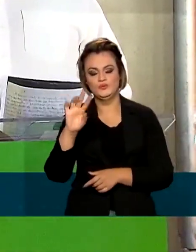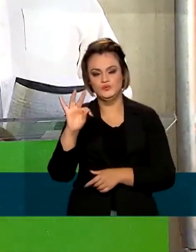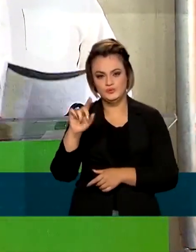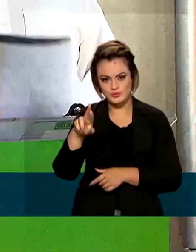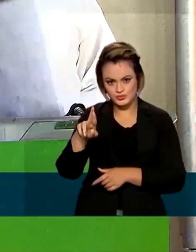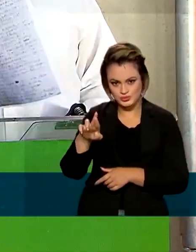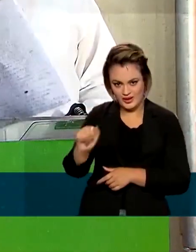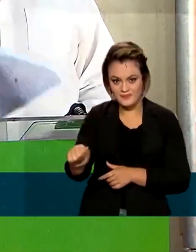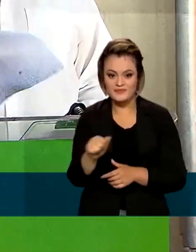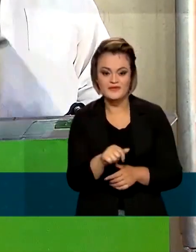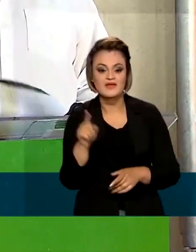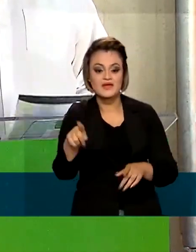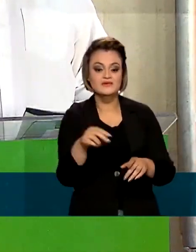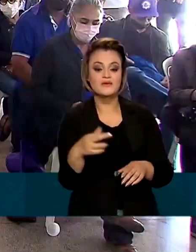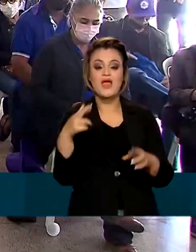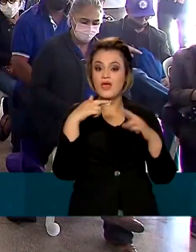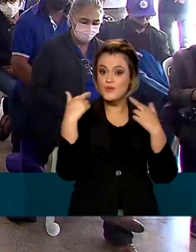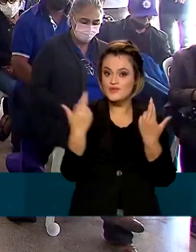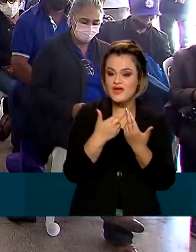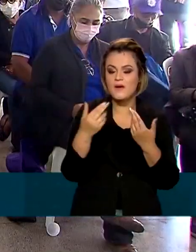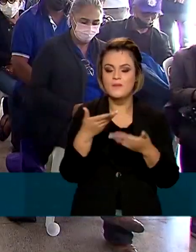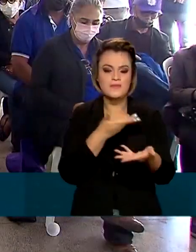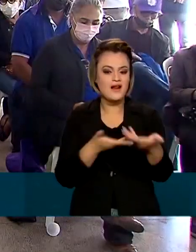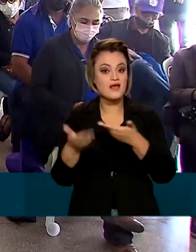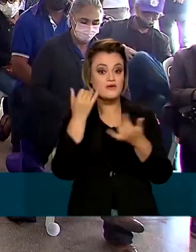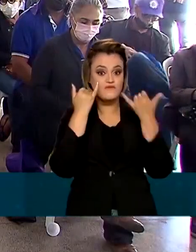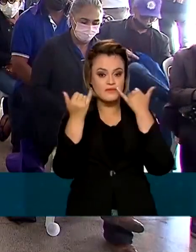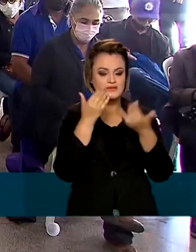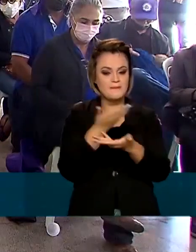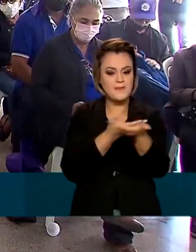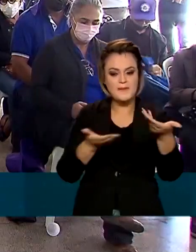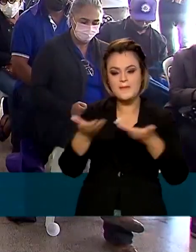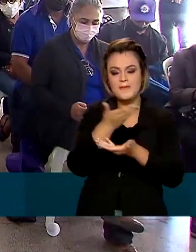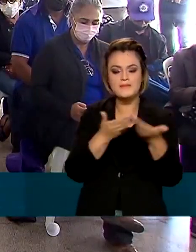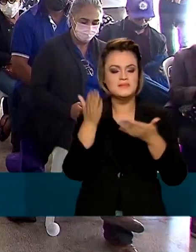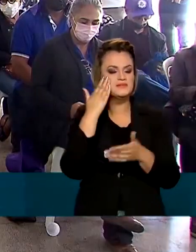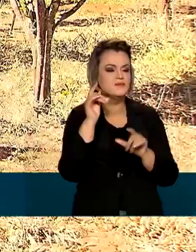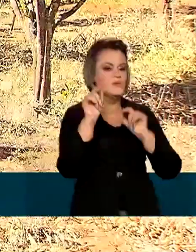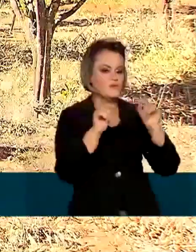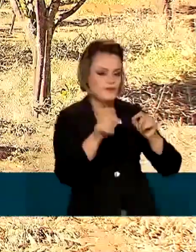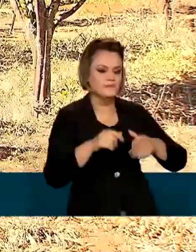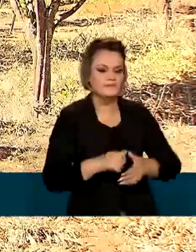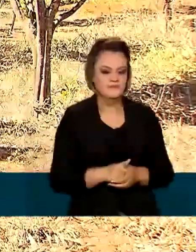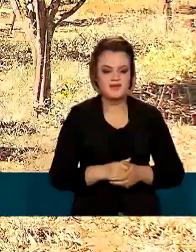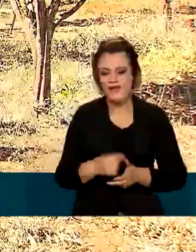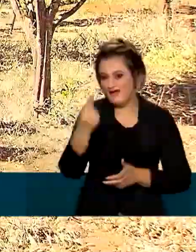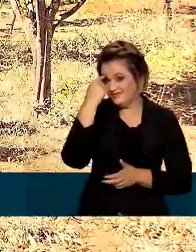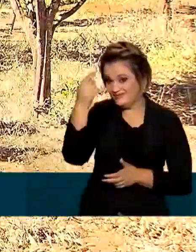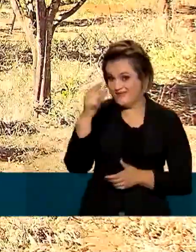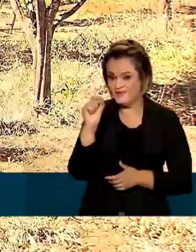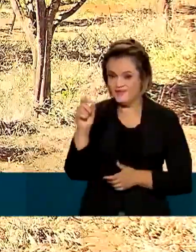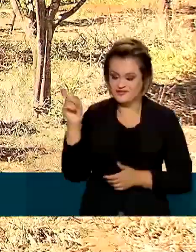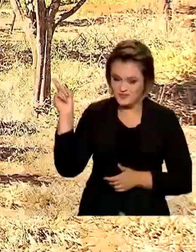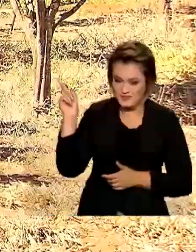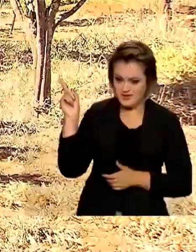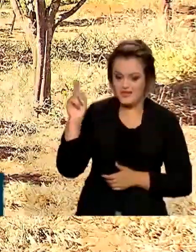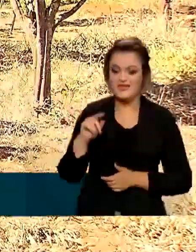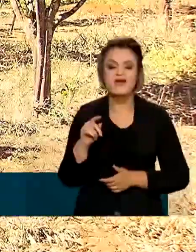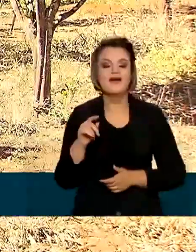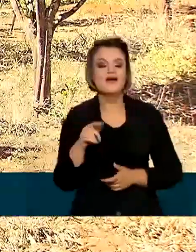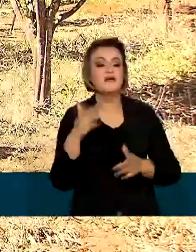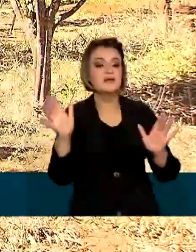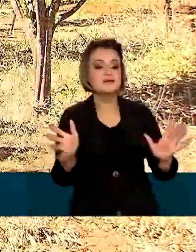servem para a troca de conhecimento com outros polos produtores no país. A ideia da Rota da Fruticultura